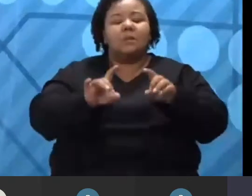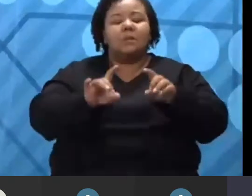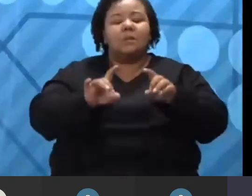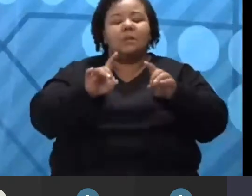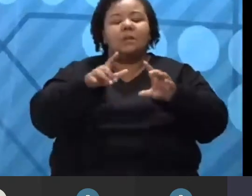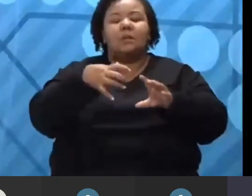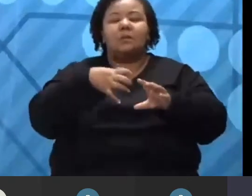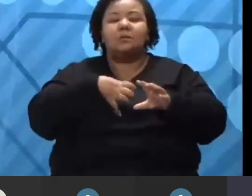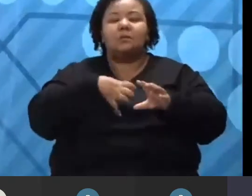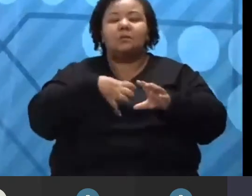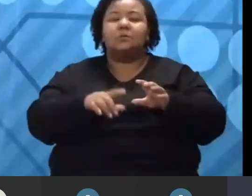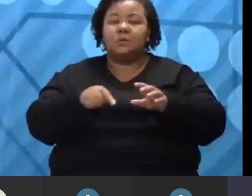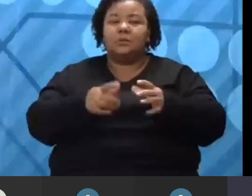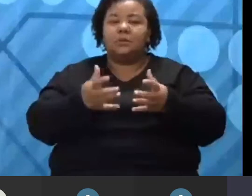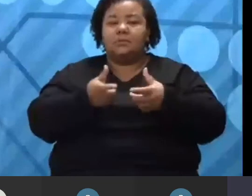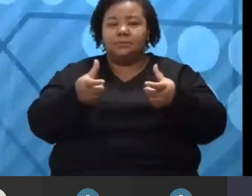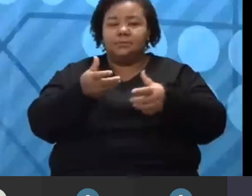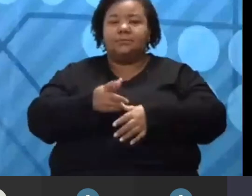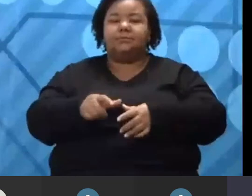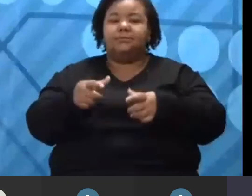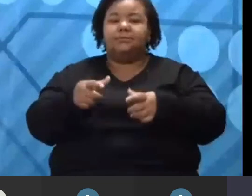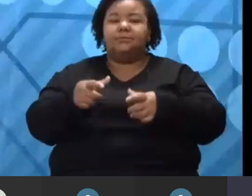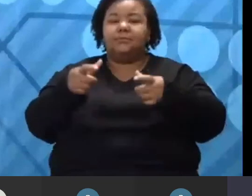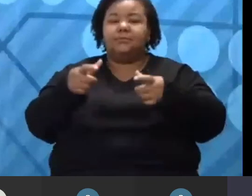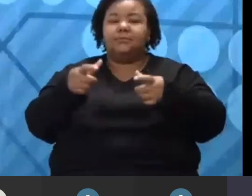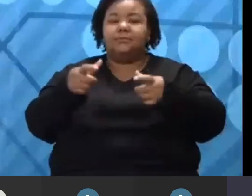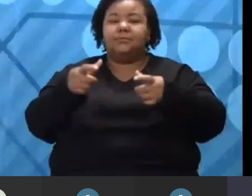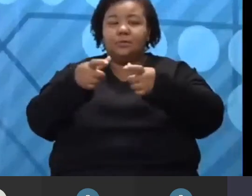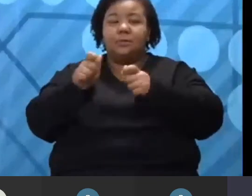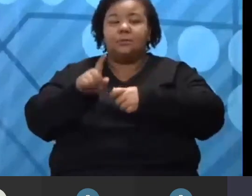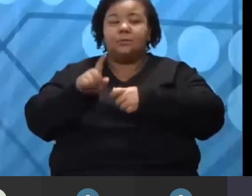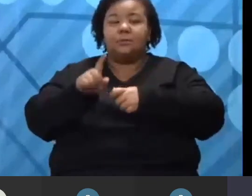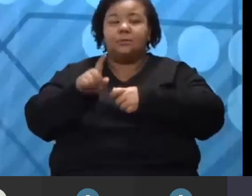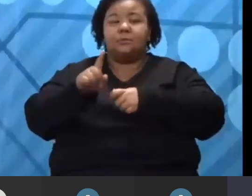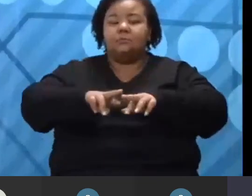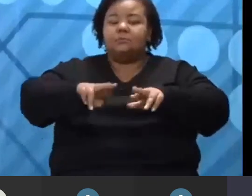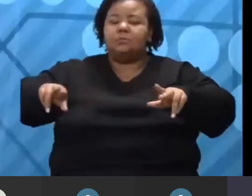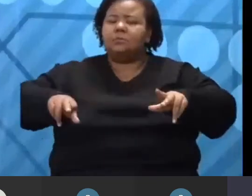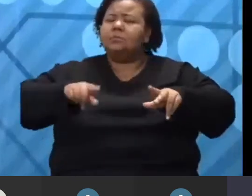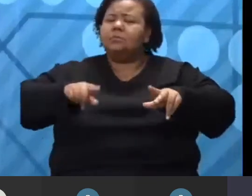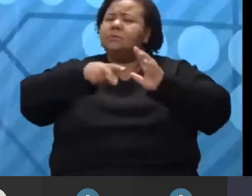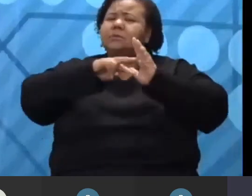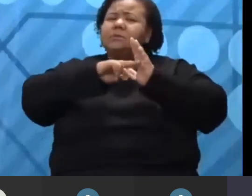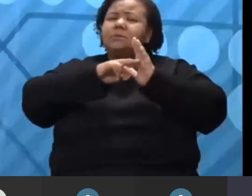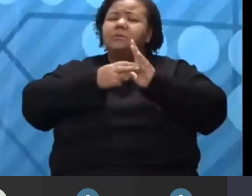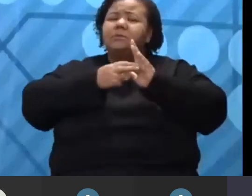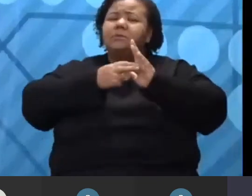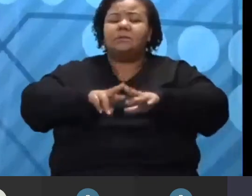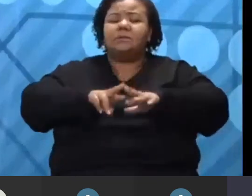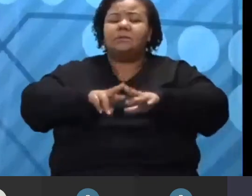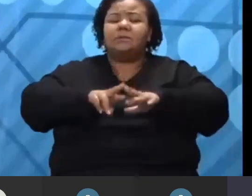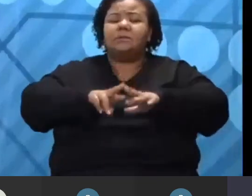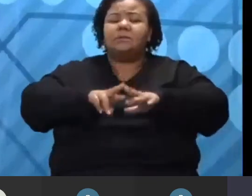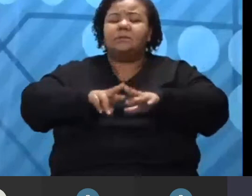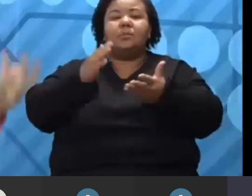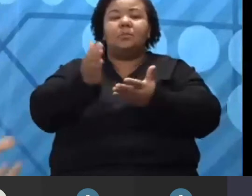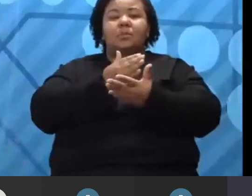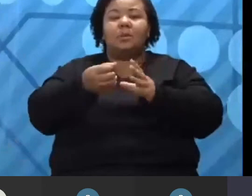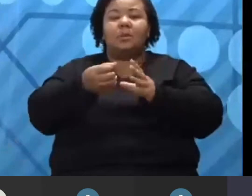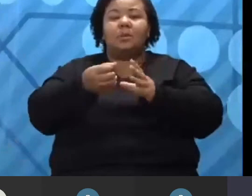de micro-organismo que vai crescer. Os meios ainda podem ser diferenciais. O que é um meio diferencial? Por alguma